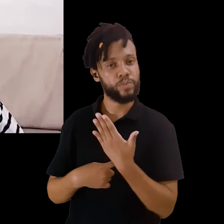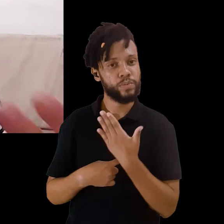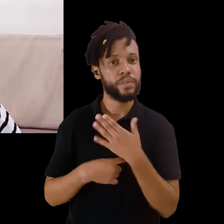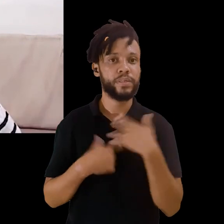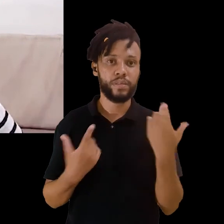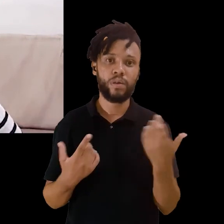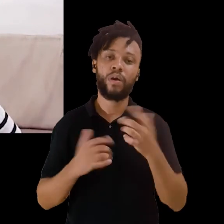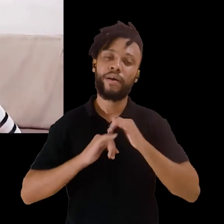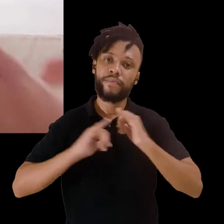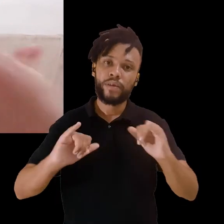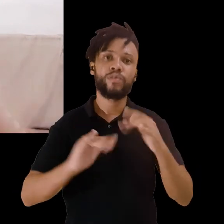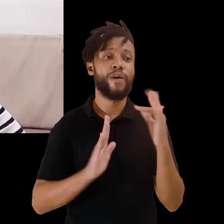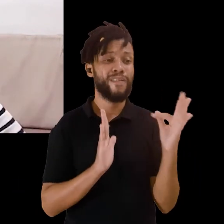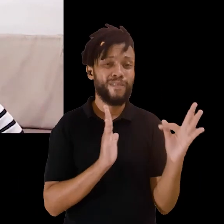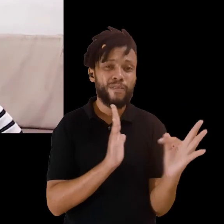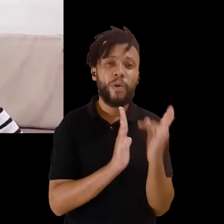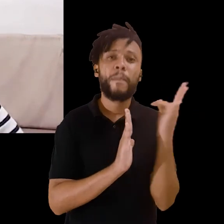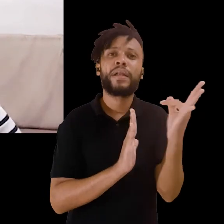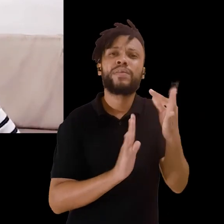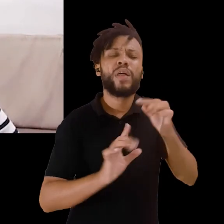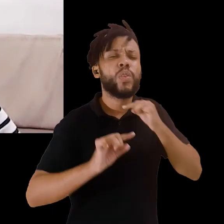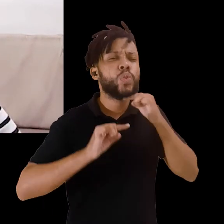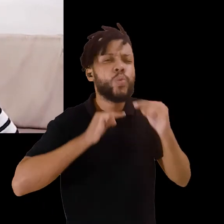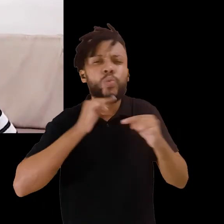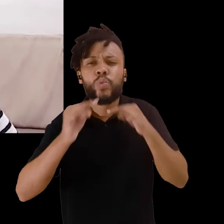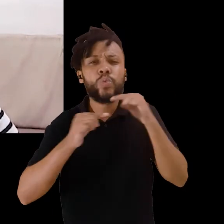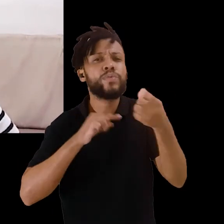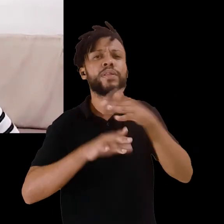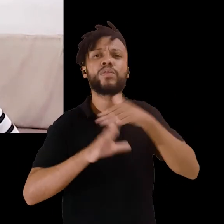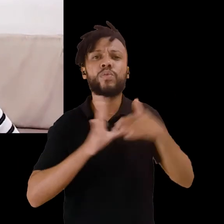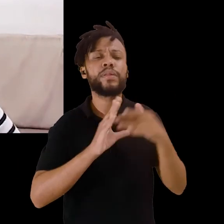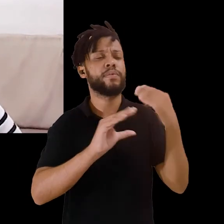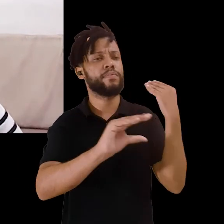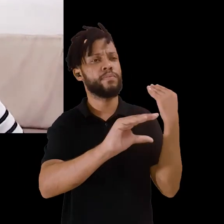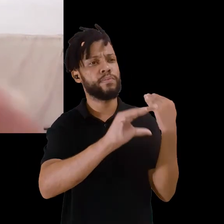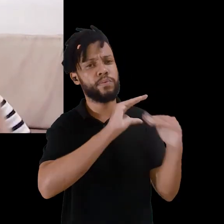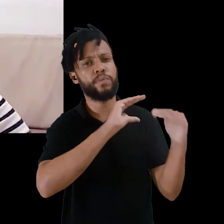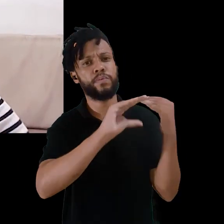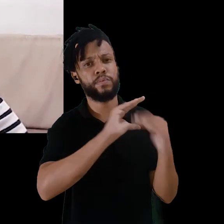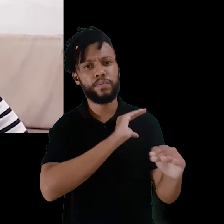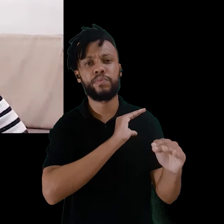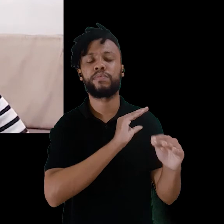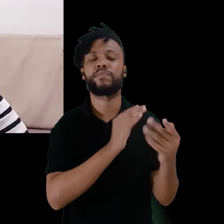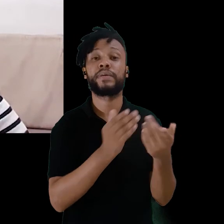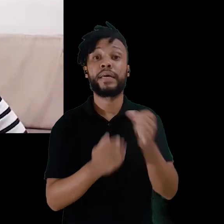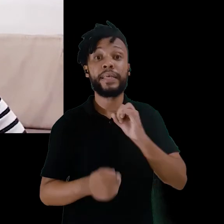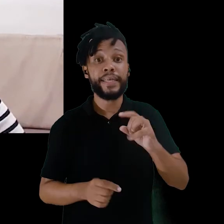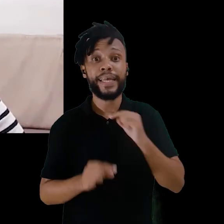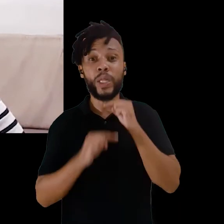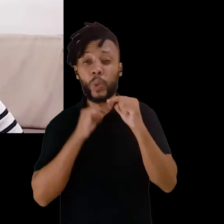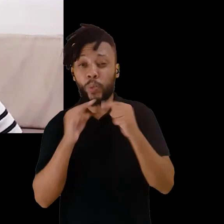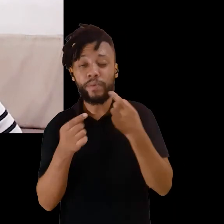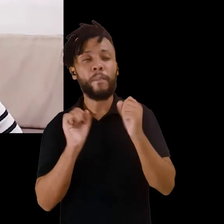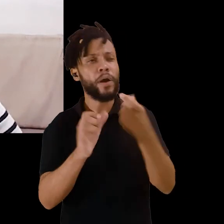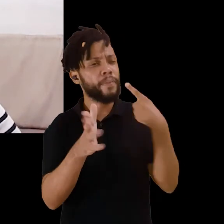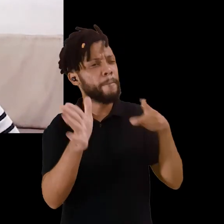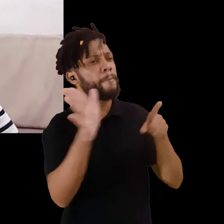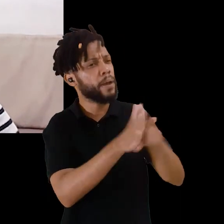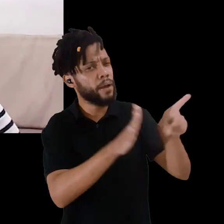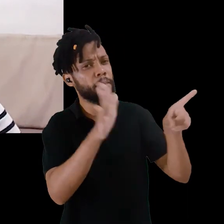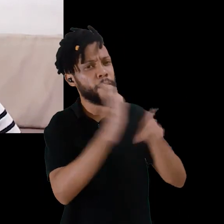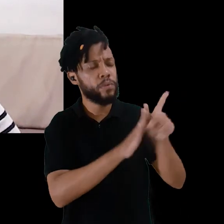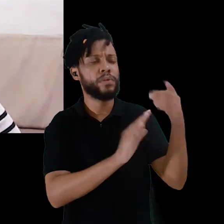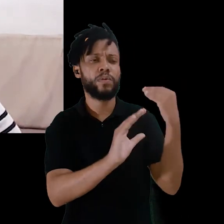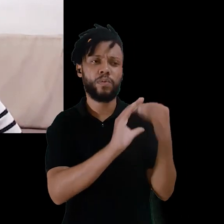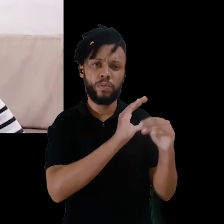Então eu sempre digo, formalize todas as suas dúvidas por e-mail. Não deixa de questionar se você tem dúvida, porque é